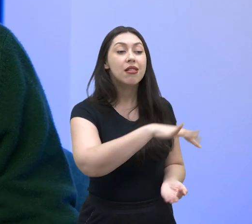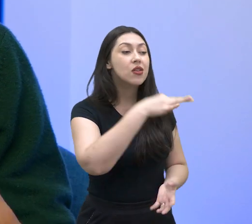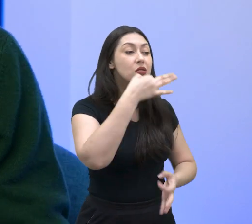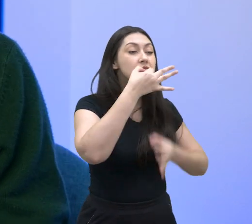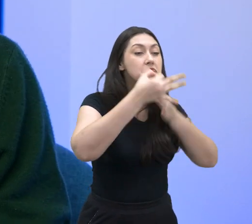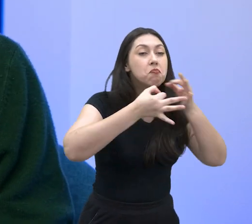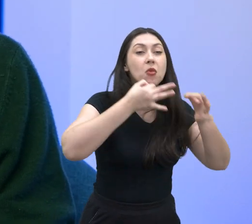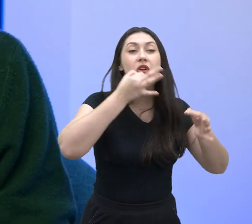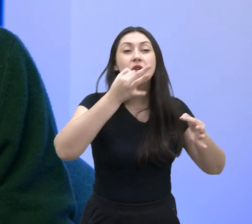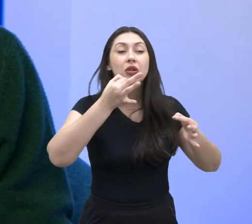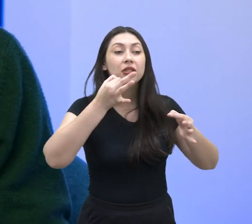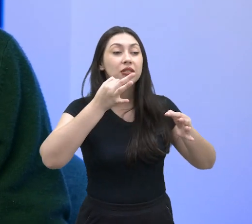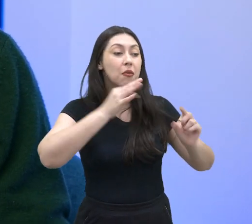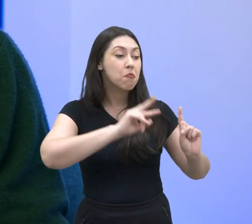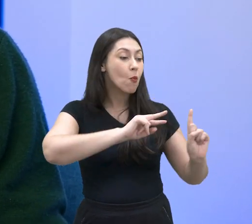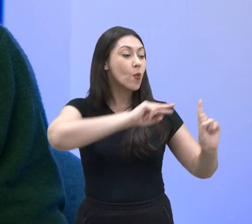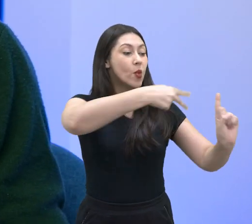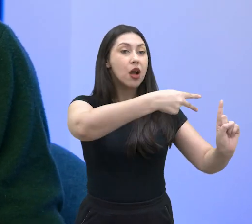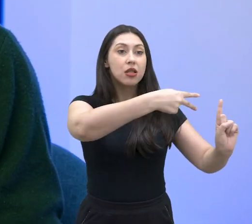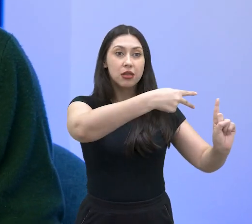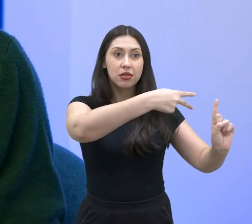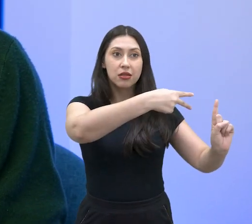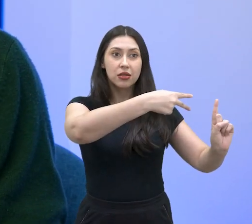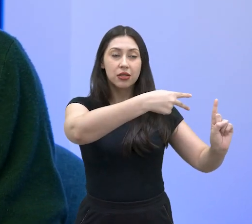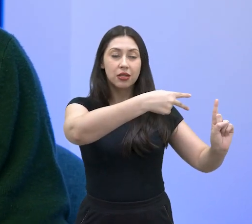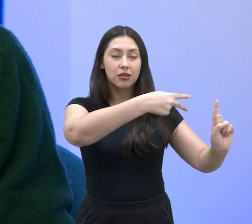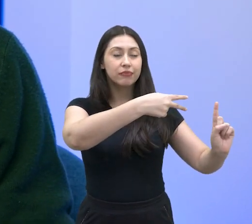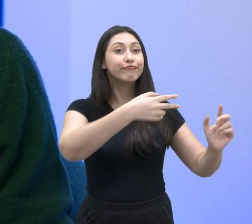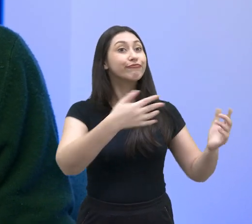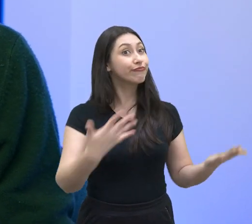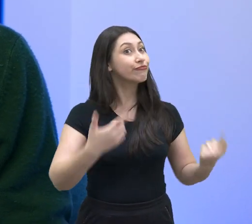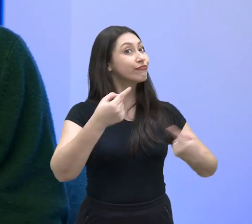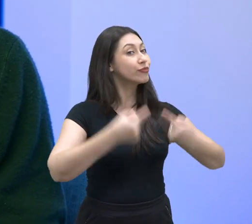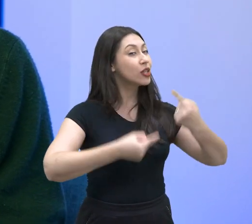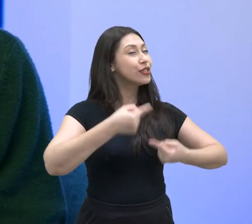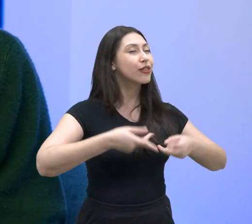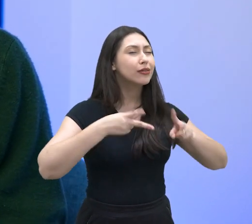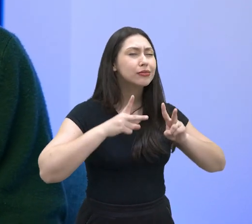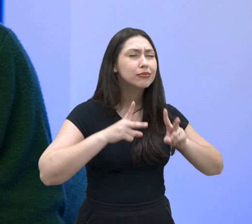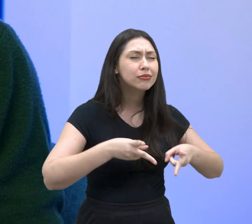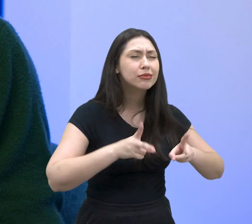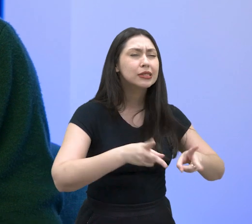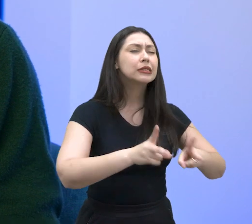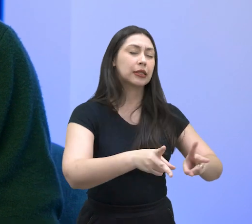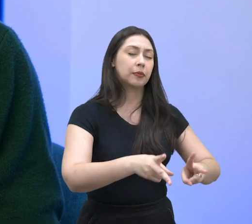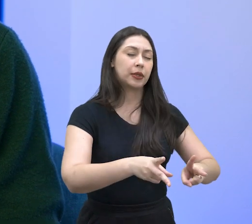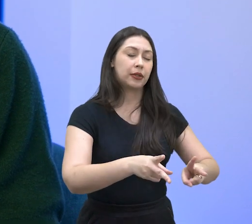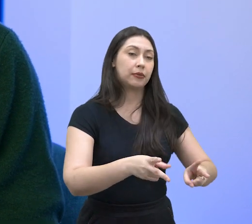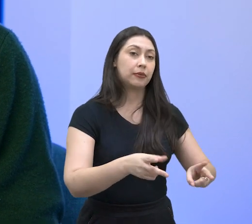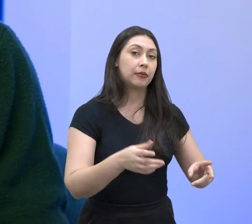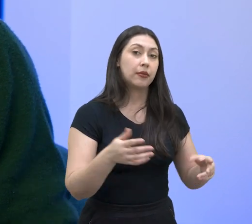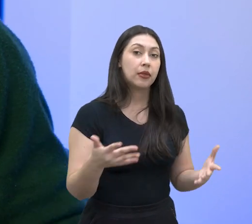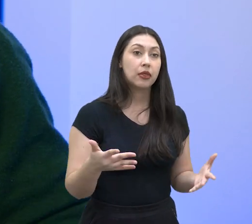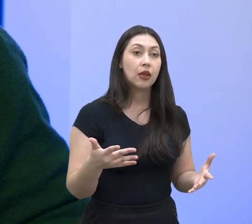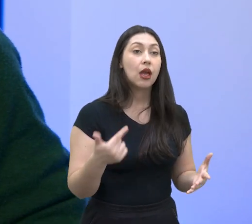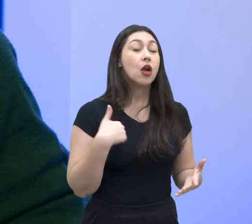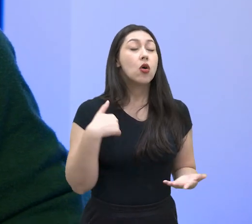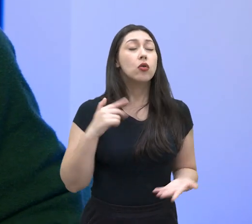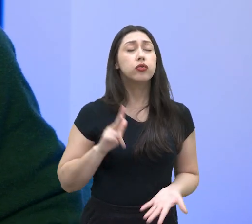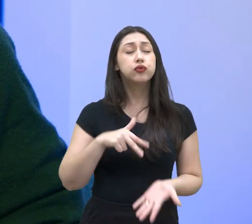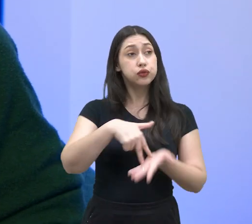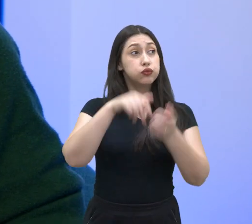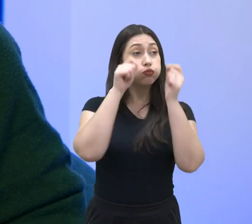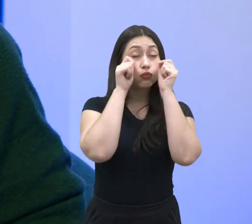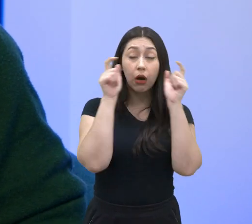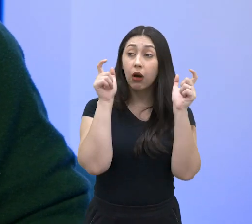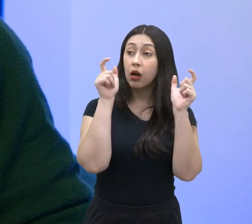fato, como eu disse, né, eu levantei, eu escolhi essa roupa, e como eu vou me mostrar para o mundo, é uma decisão política. Eu poderia ter vindo